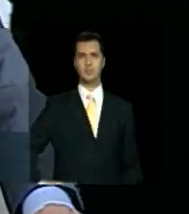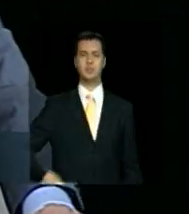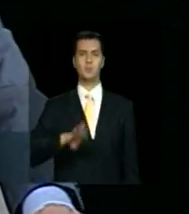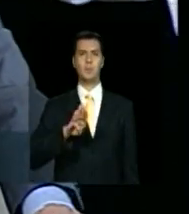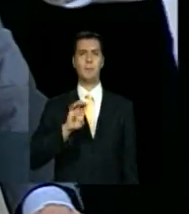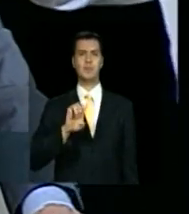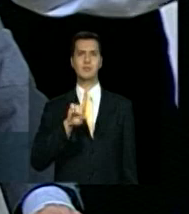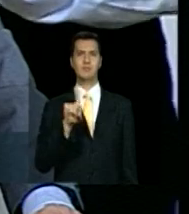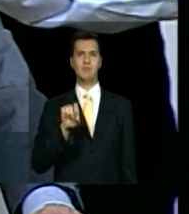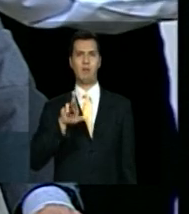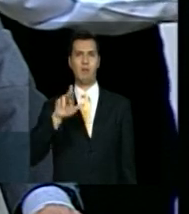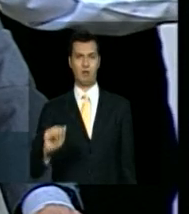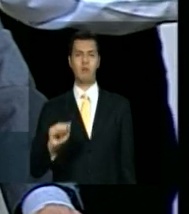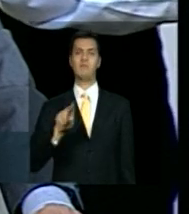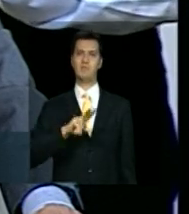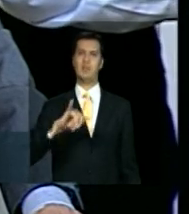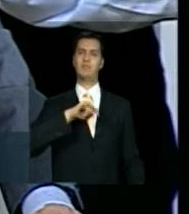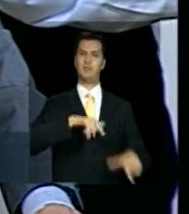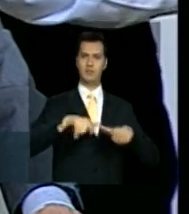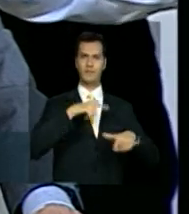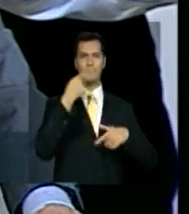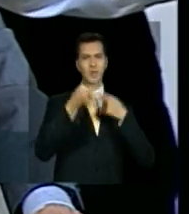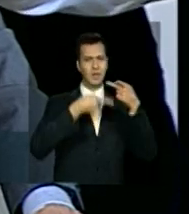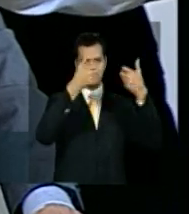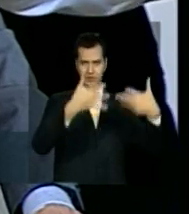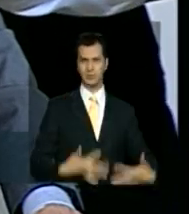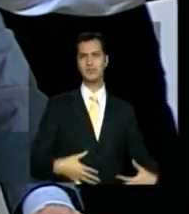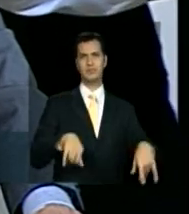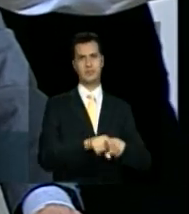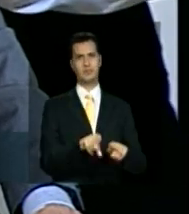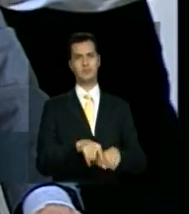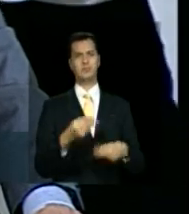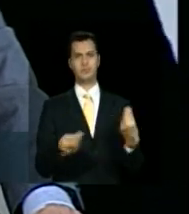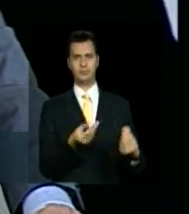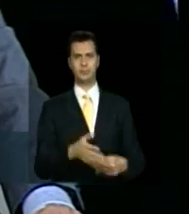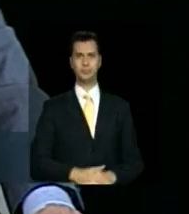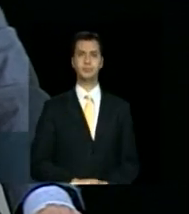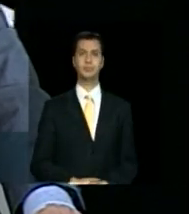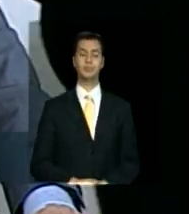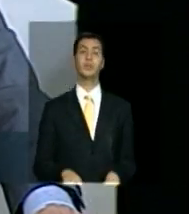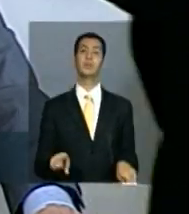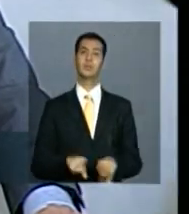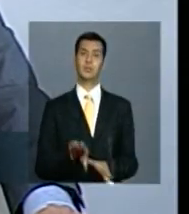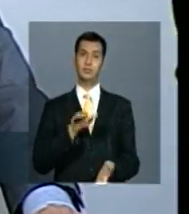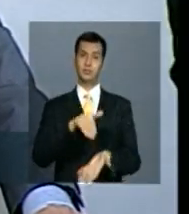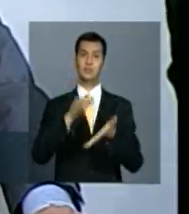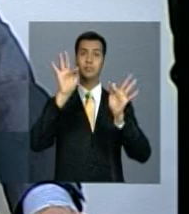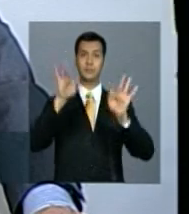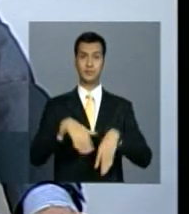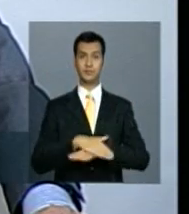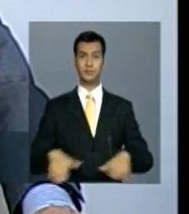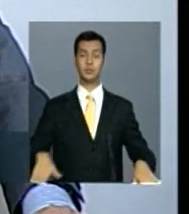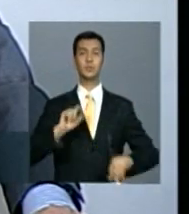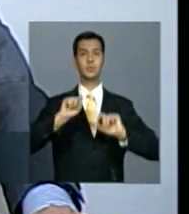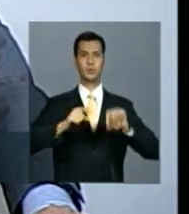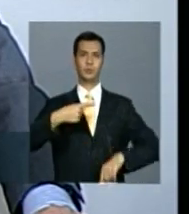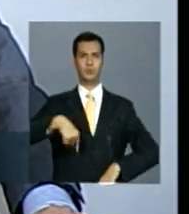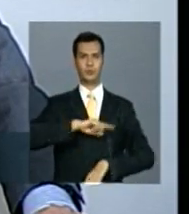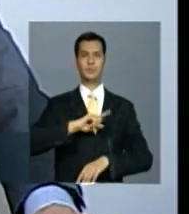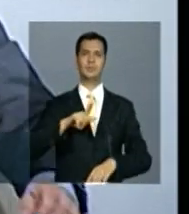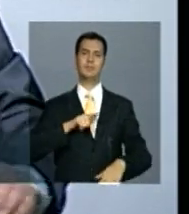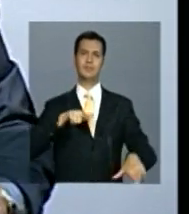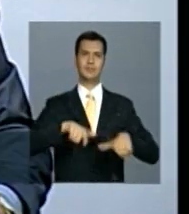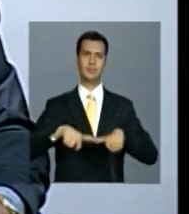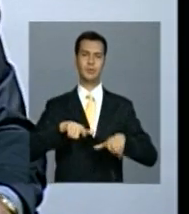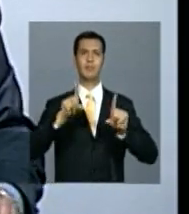vai vai vai falar sobre essas ações emergenciais eh e por fim nós também temos uma ação que é o programa